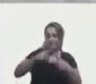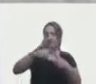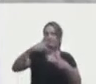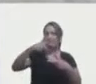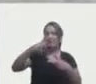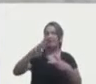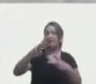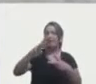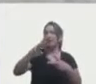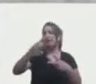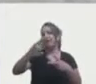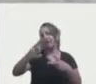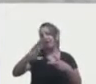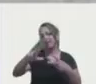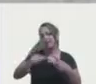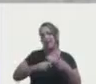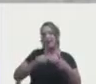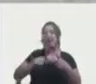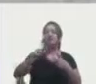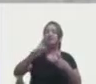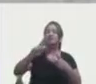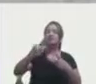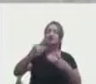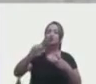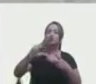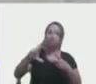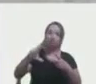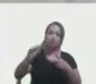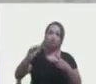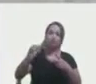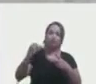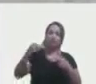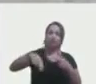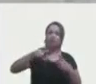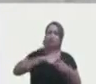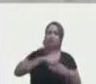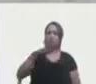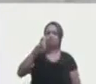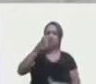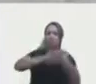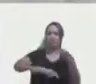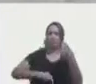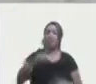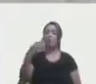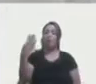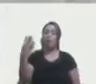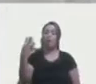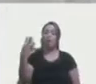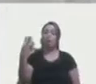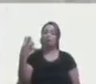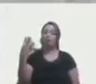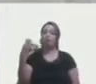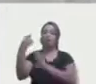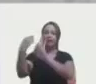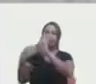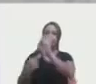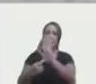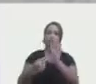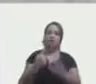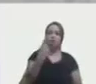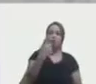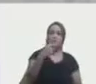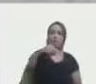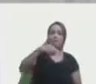Gilson vato bom então são cinco documentos quatro quatro requerimentos e uma Moção queria falar rapidamente